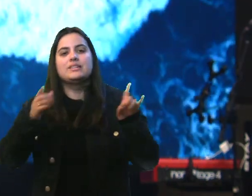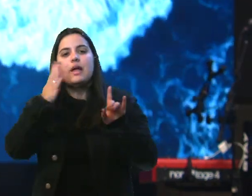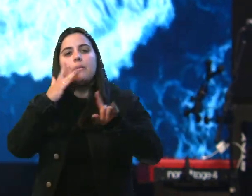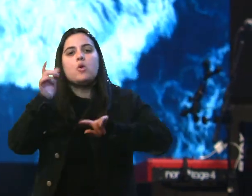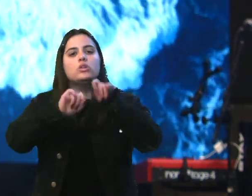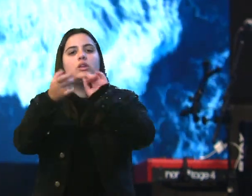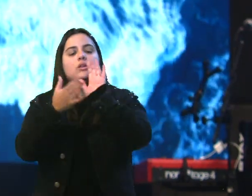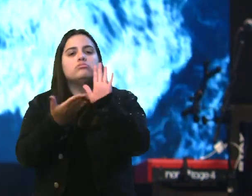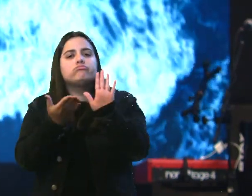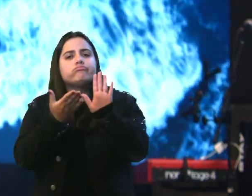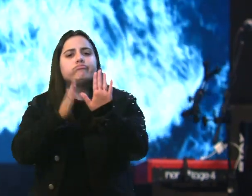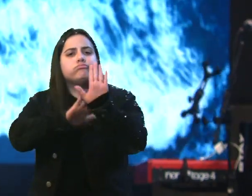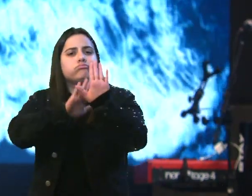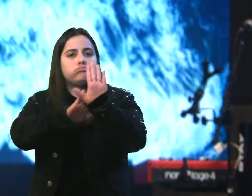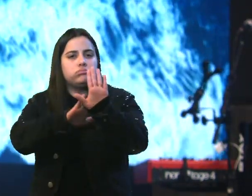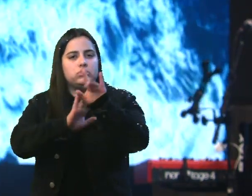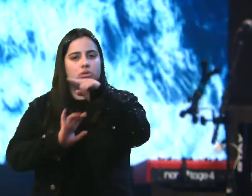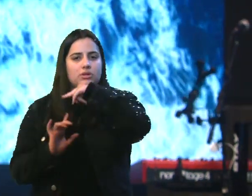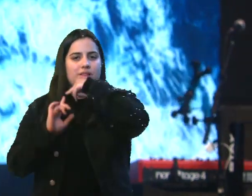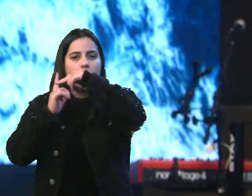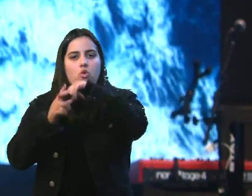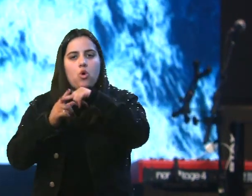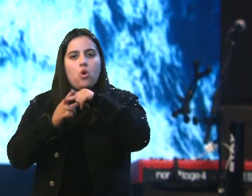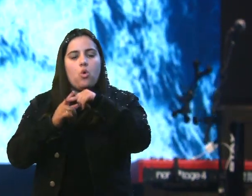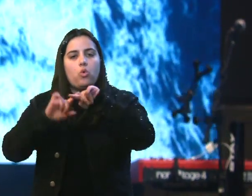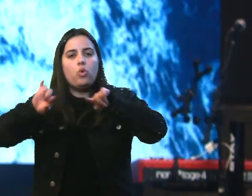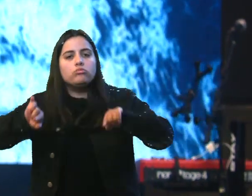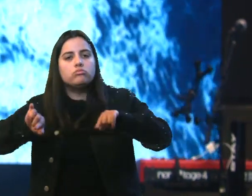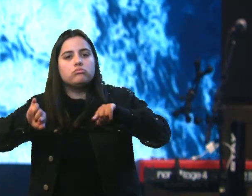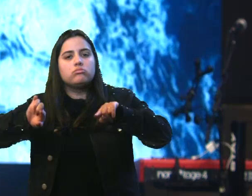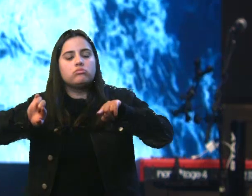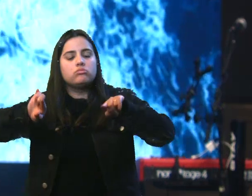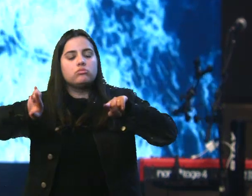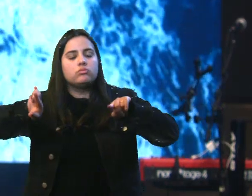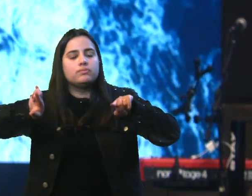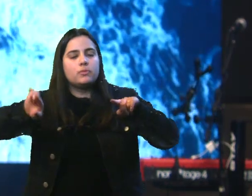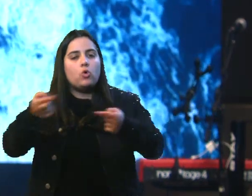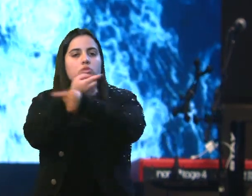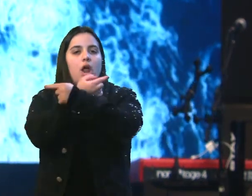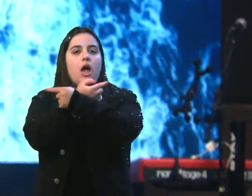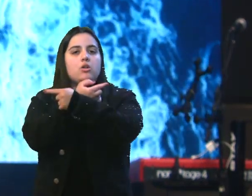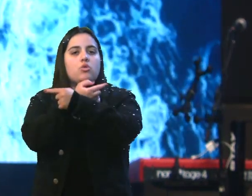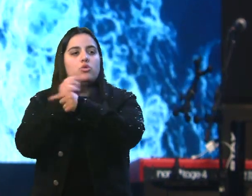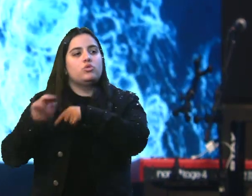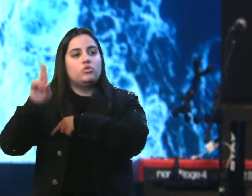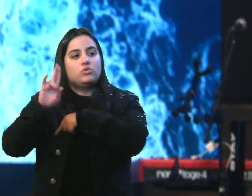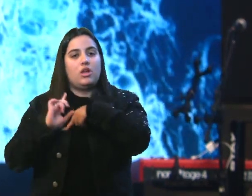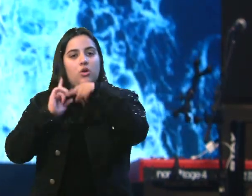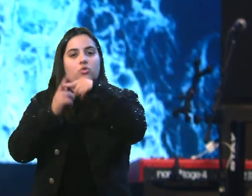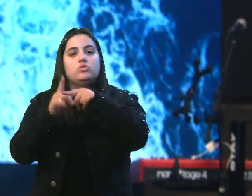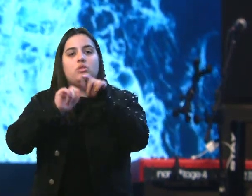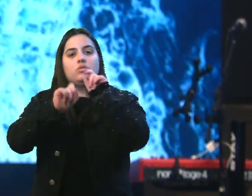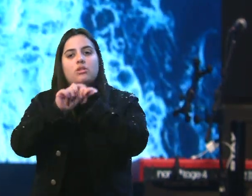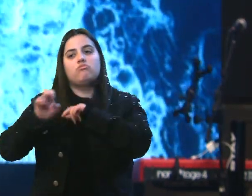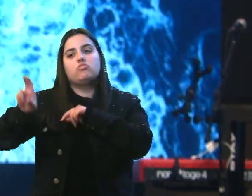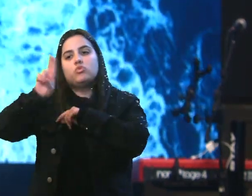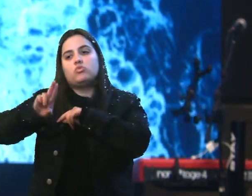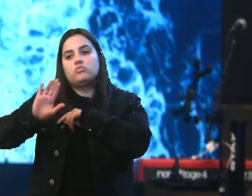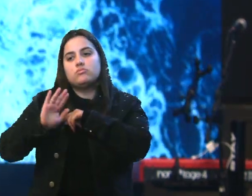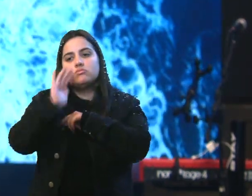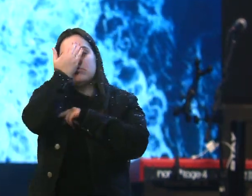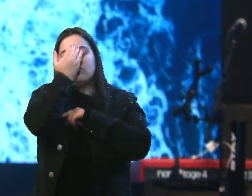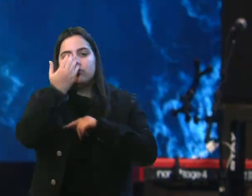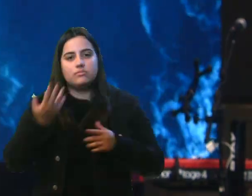da cruz? O contrário de carregar a cruz? Vestir a máscara.